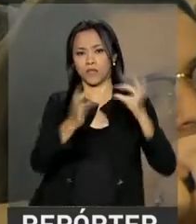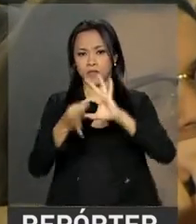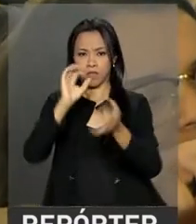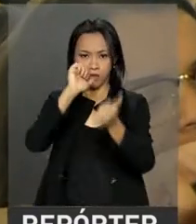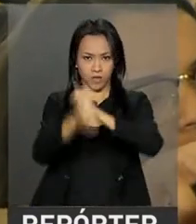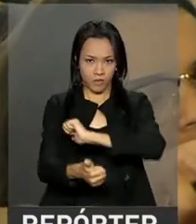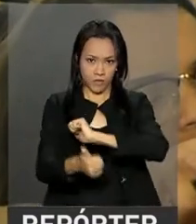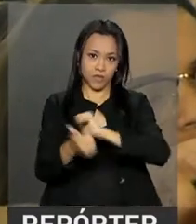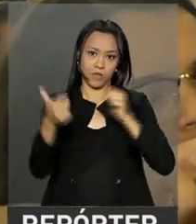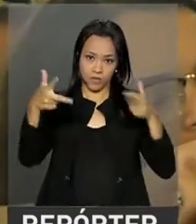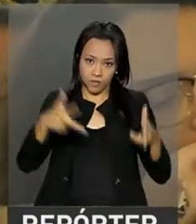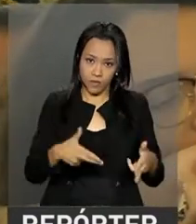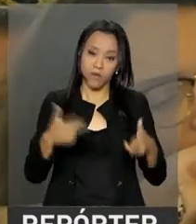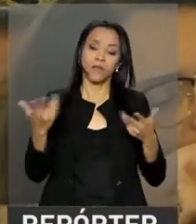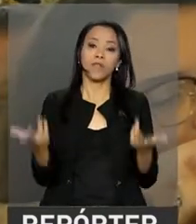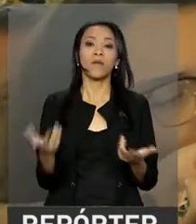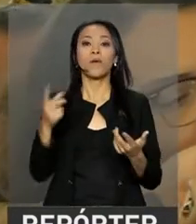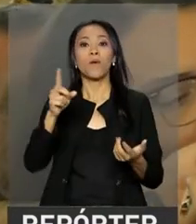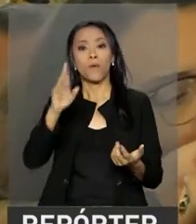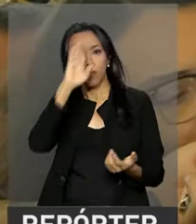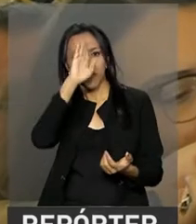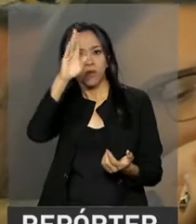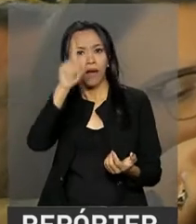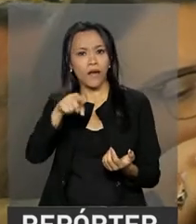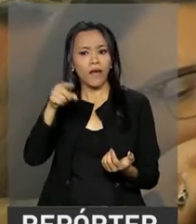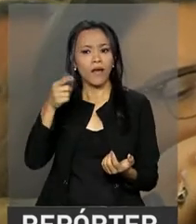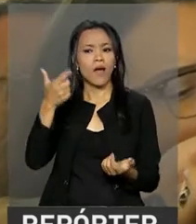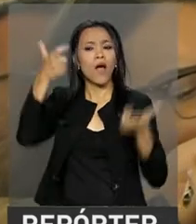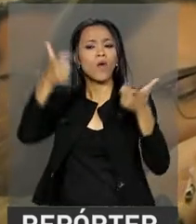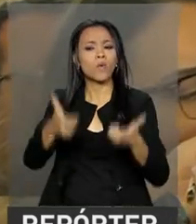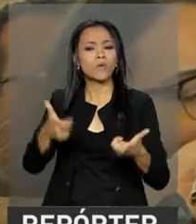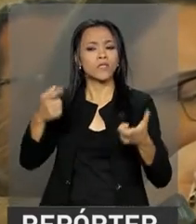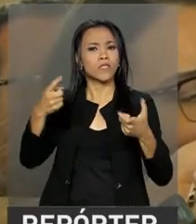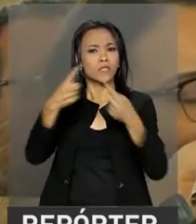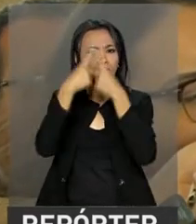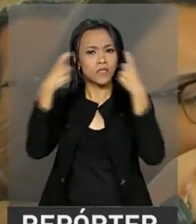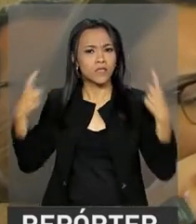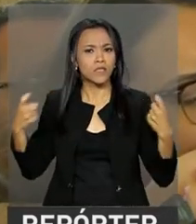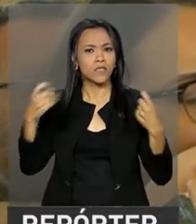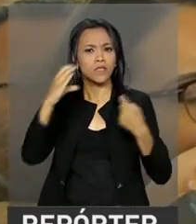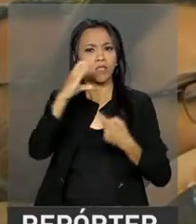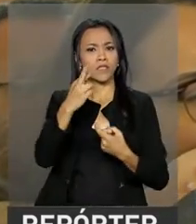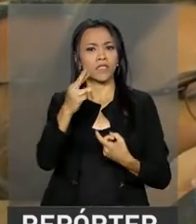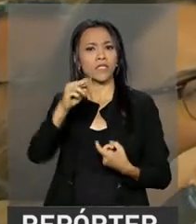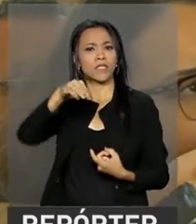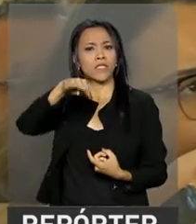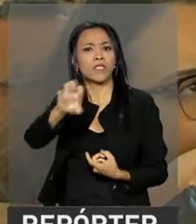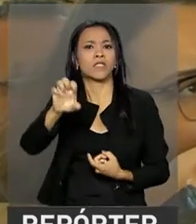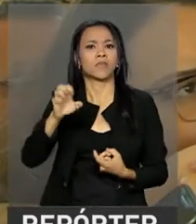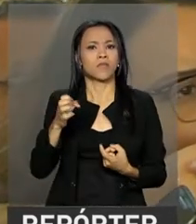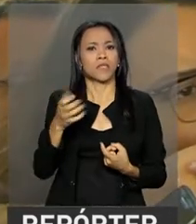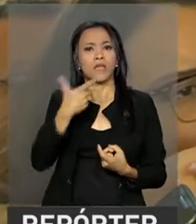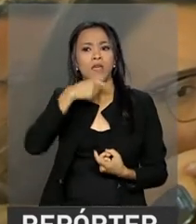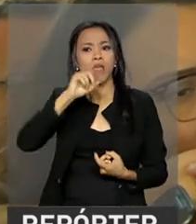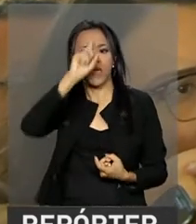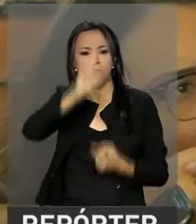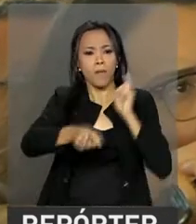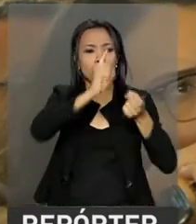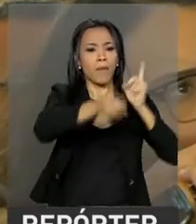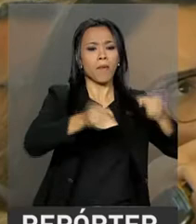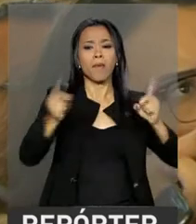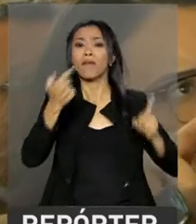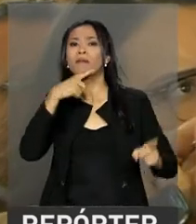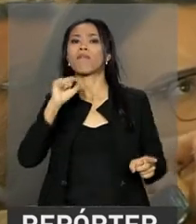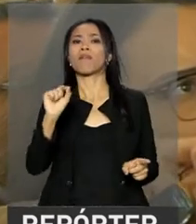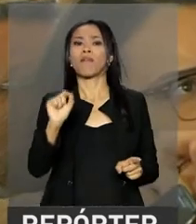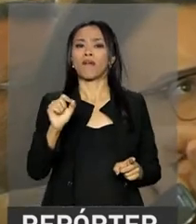que o ponto central é a inteligência. Aonde está o crime? Aonde está a cadeia do crime? Aonde estão os barões do crime? Porque não adianta